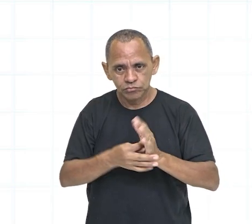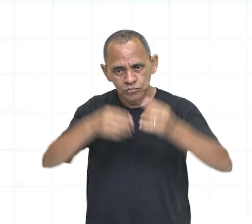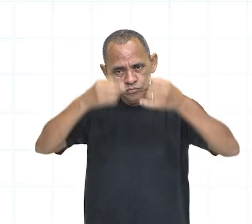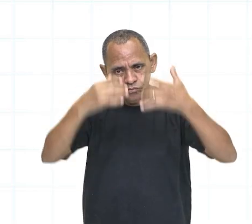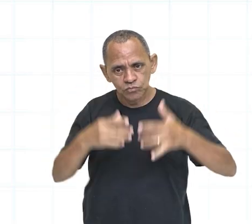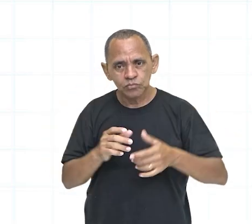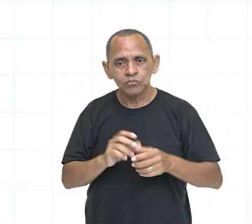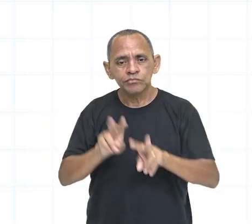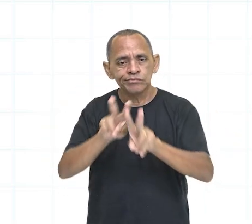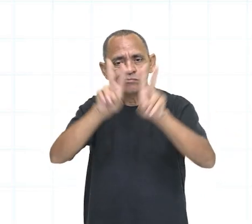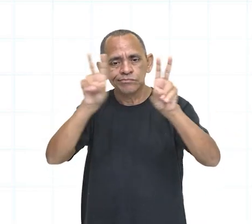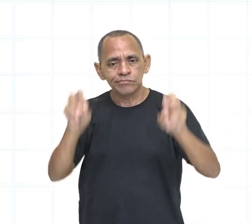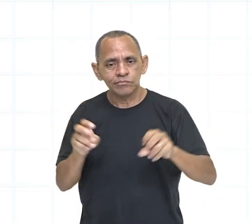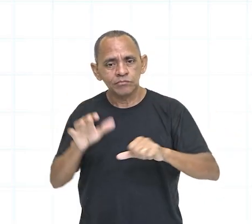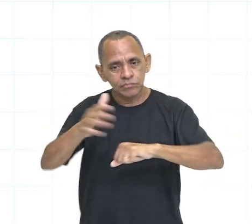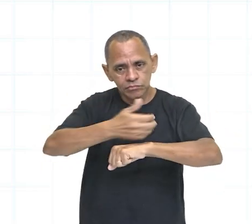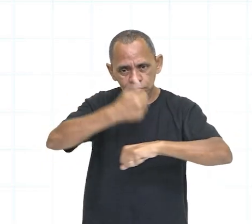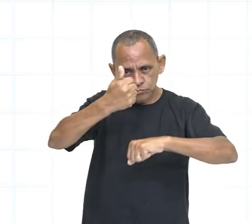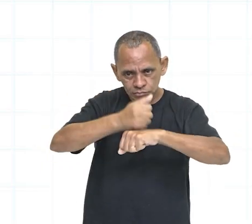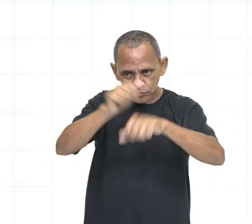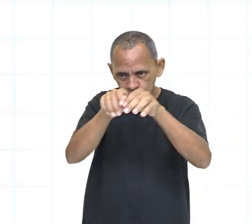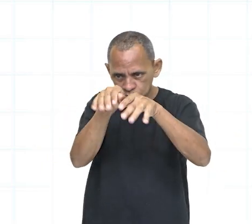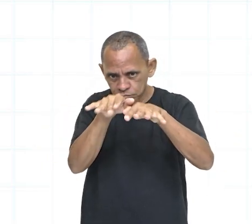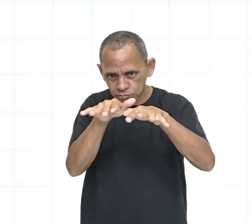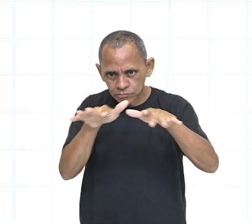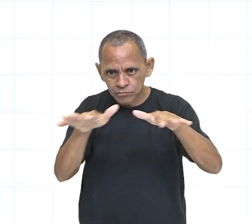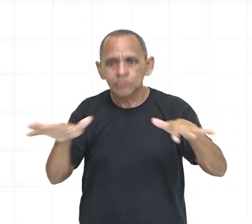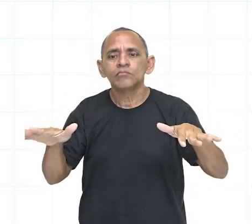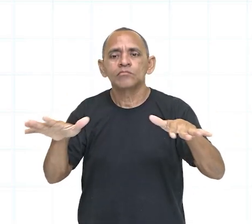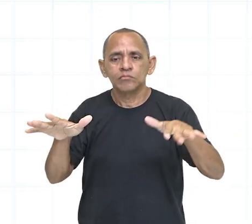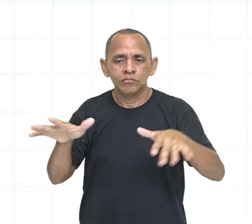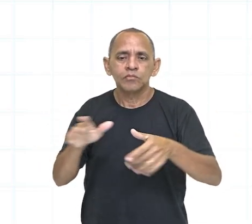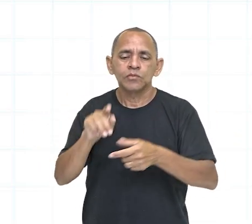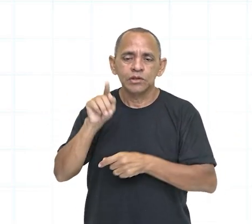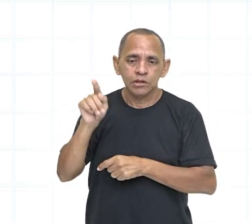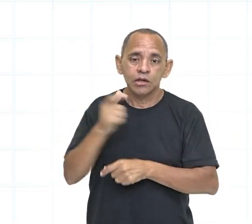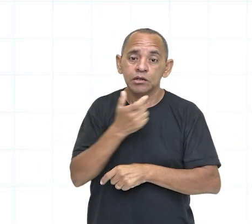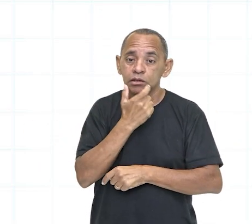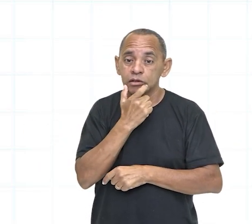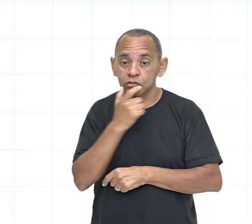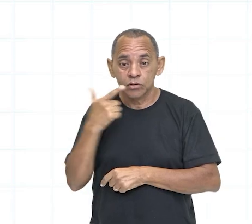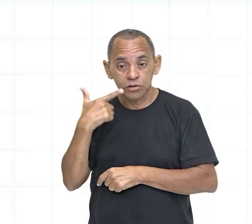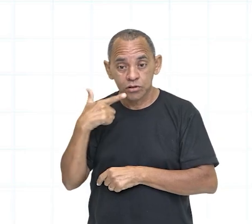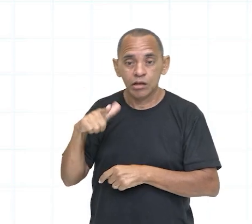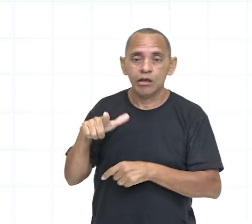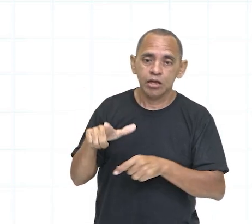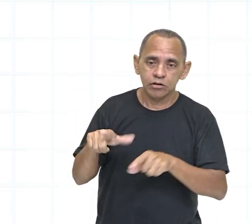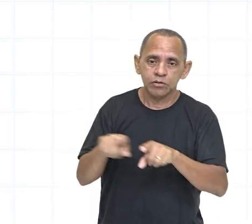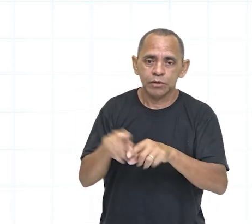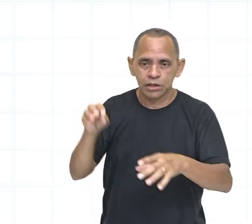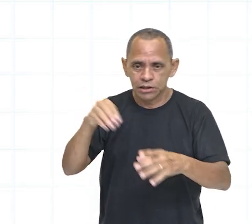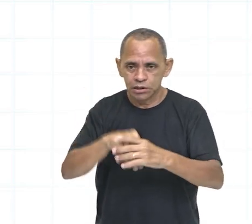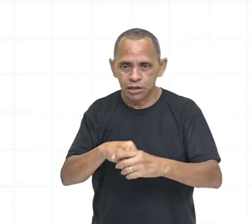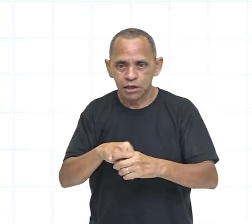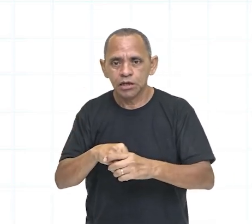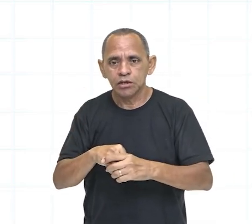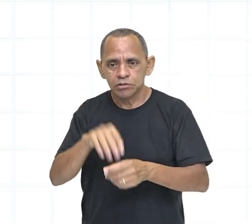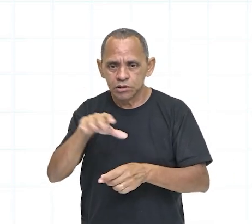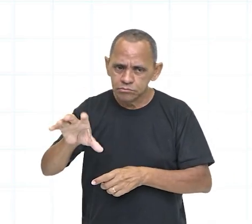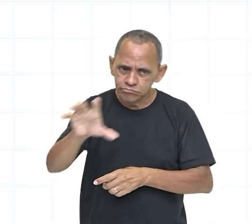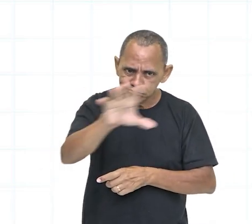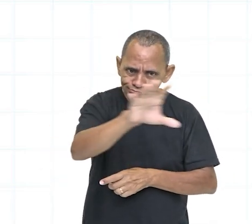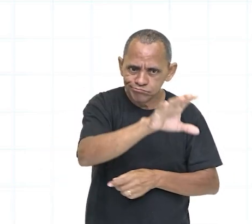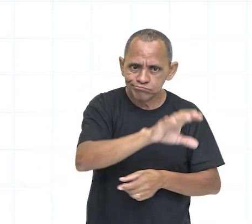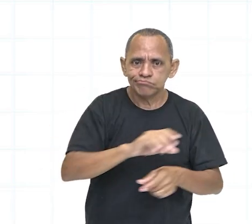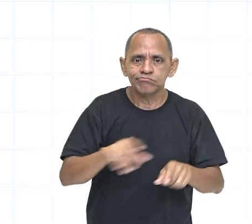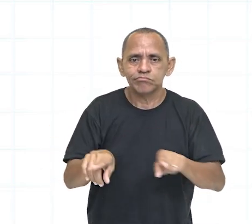in the 7th century, England established colonies in what is now the United States and